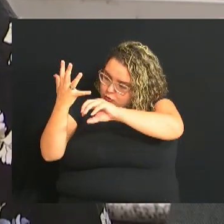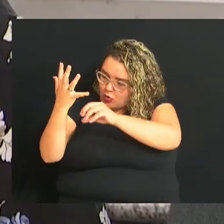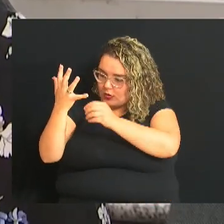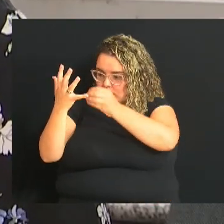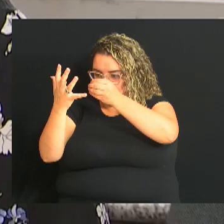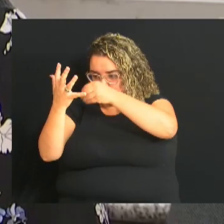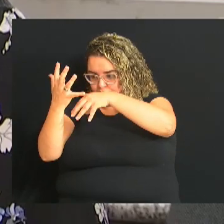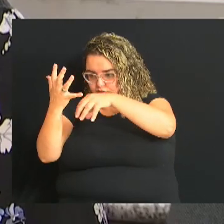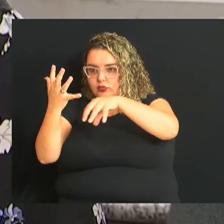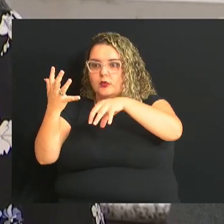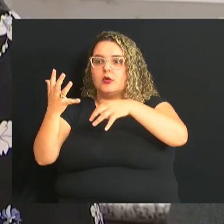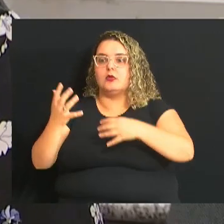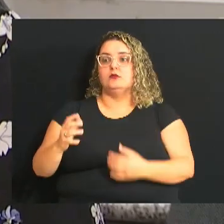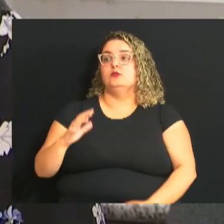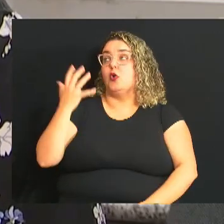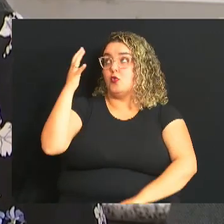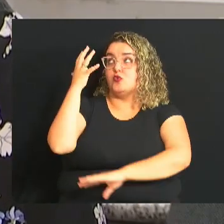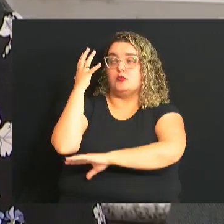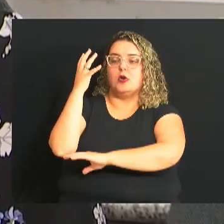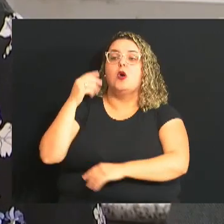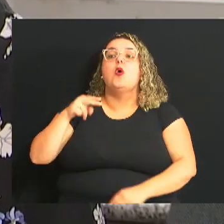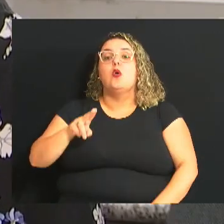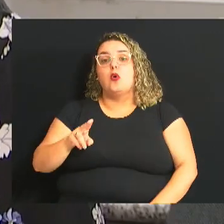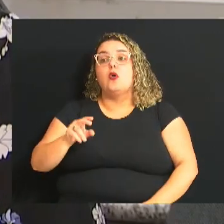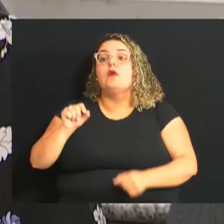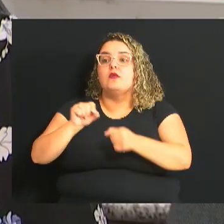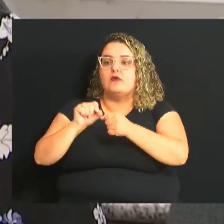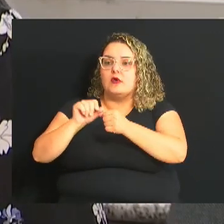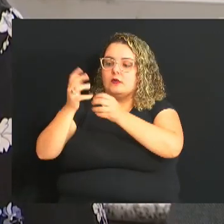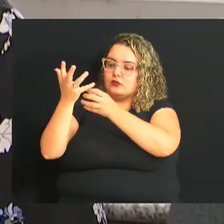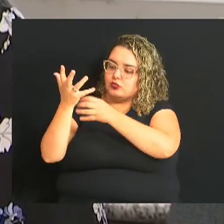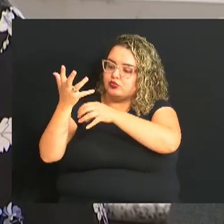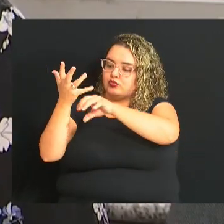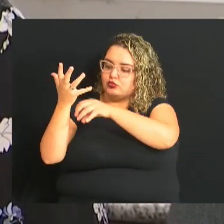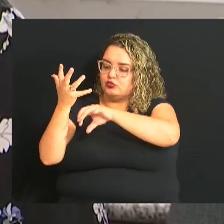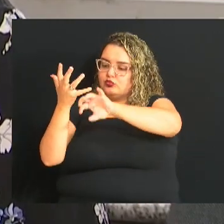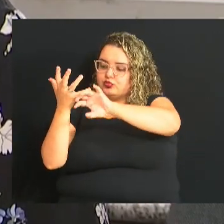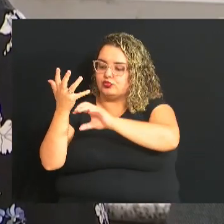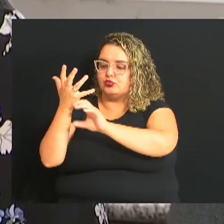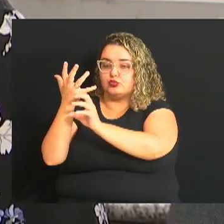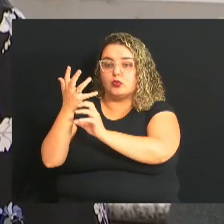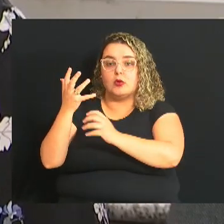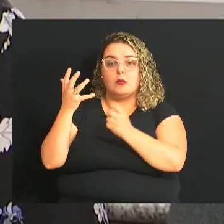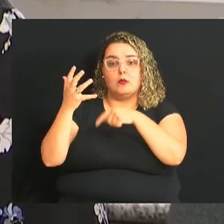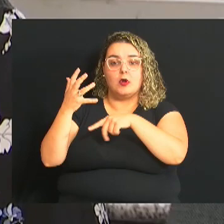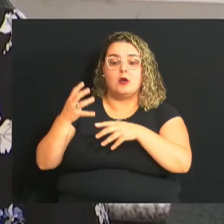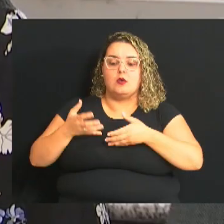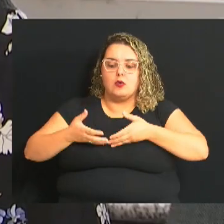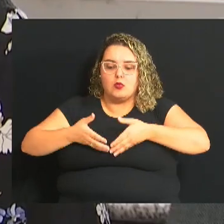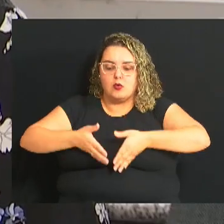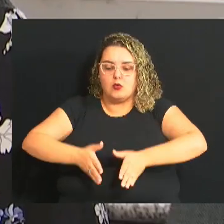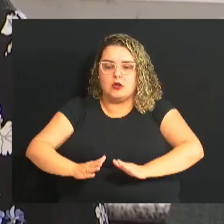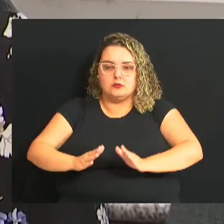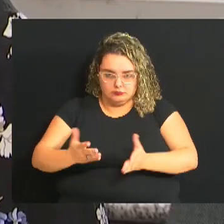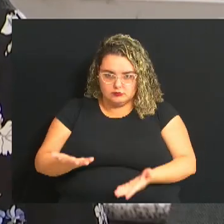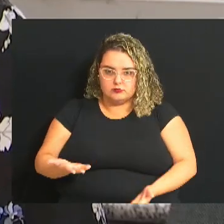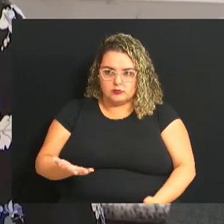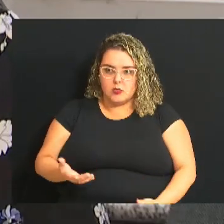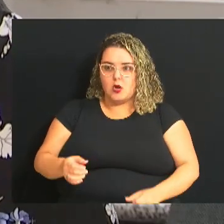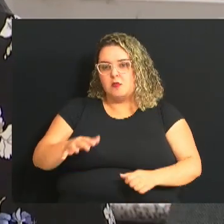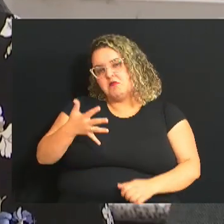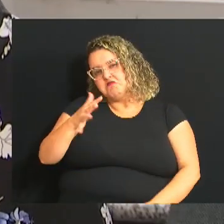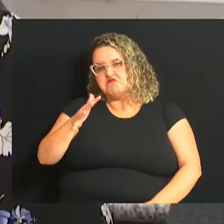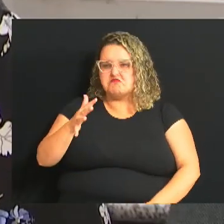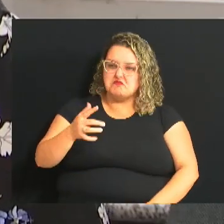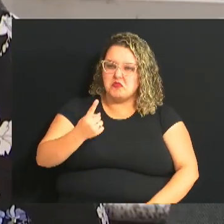grande porte, ou elas fazem essas canaletas, constroem sulcos para depositar seus ovos. Elas podem levar mais ou menos em torno de